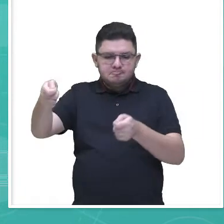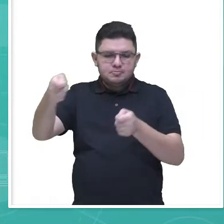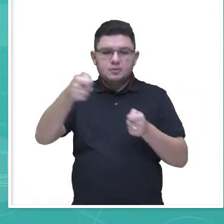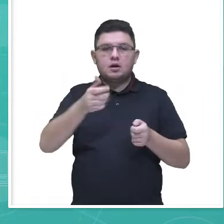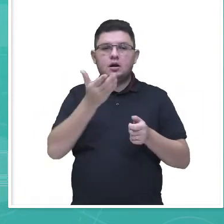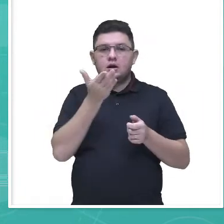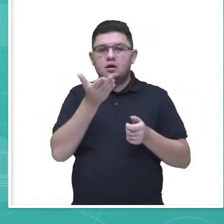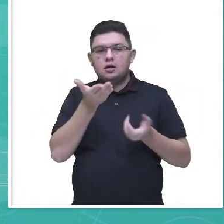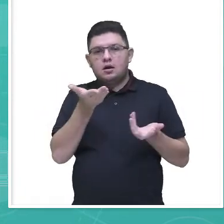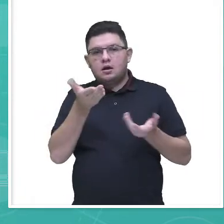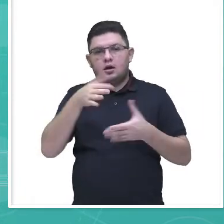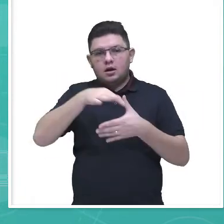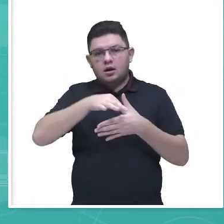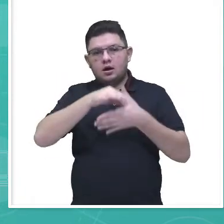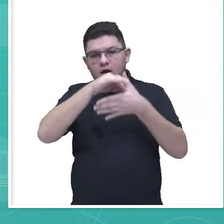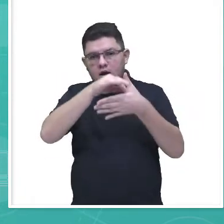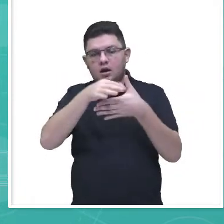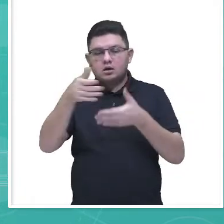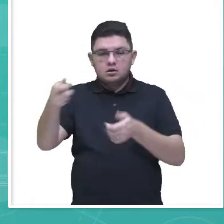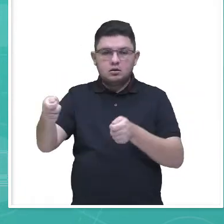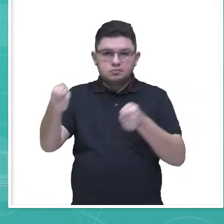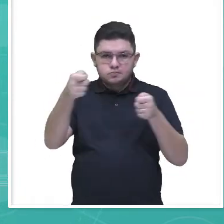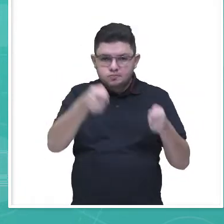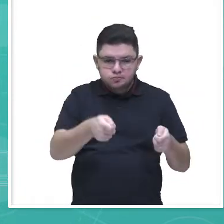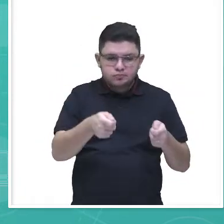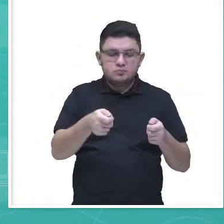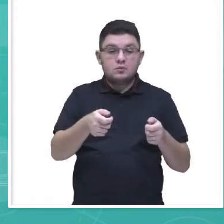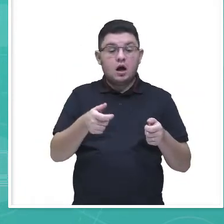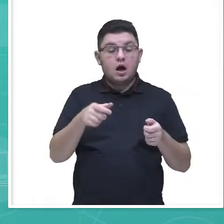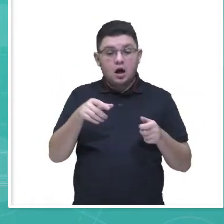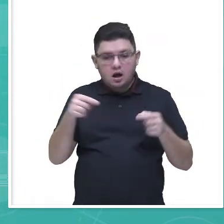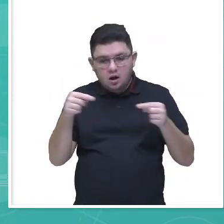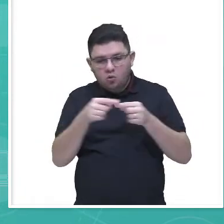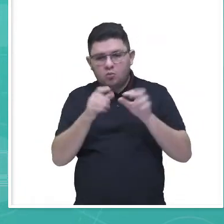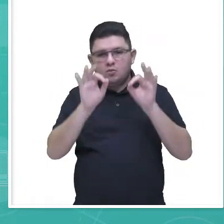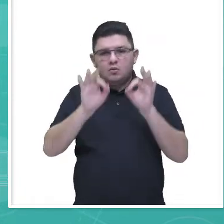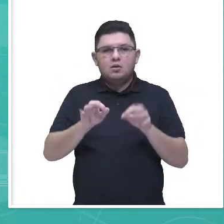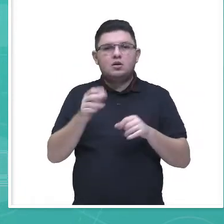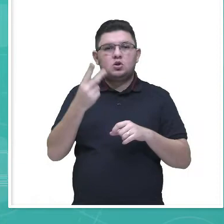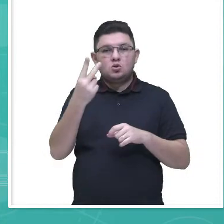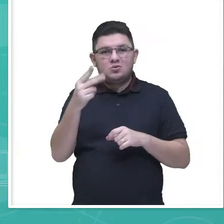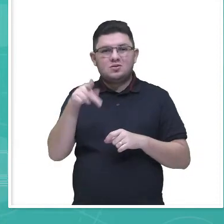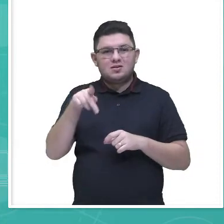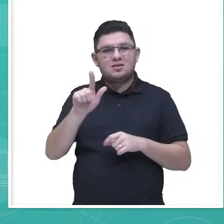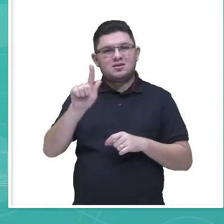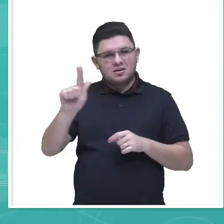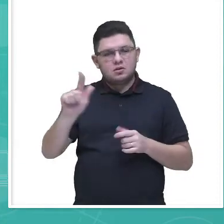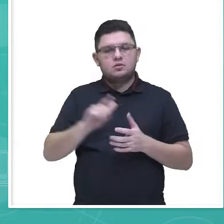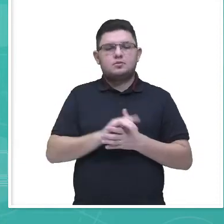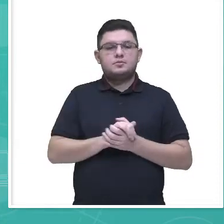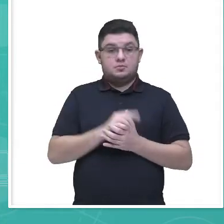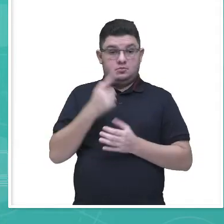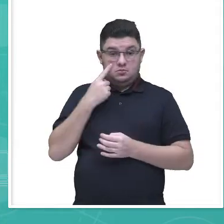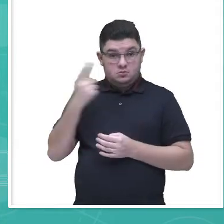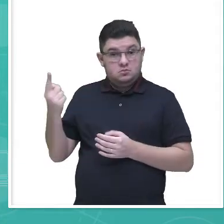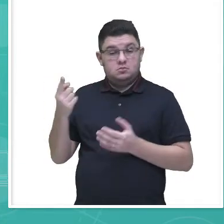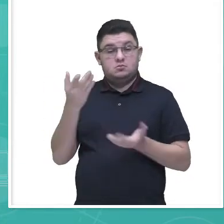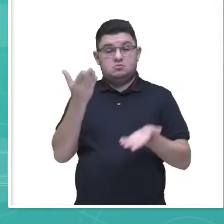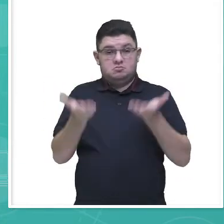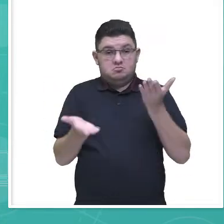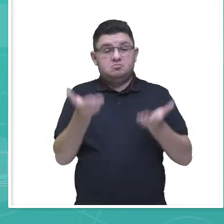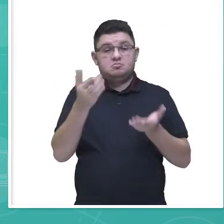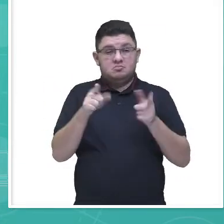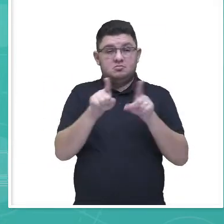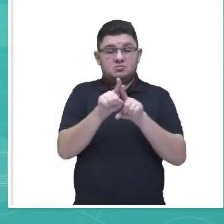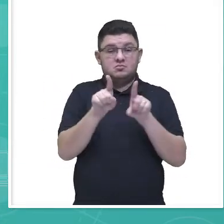de carne. Pronto, 2 quilos. Aí você leva. Então a balança ela vai ser utilizada aí para medir também a massa.